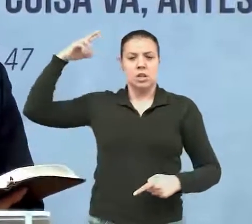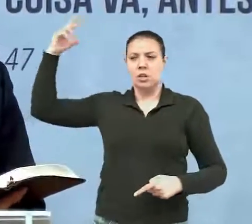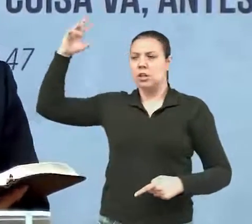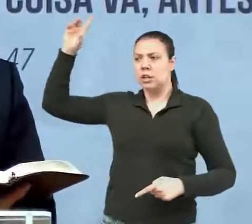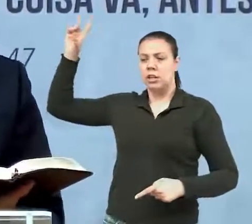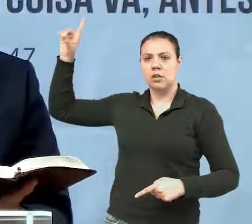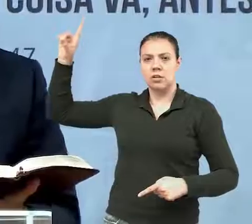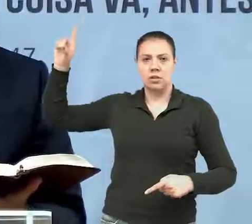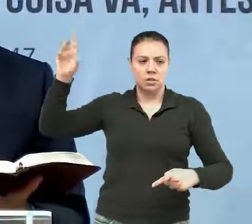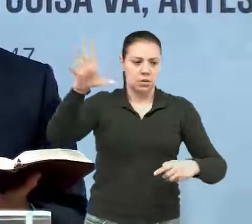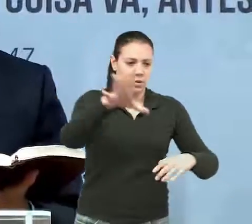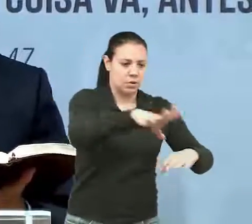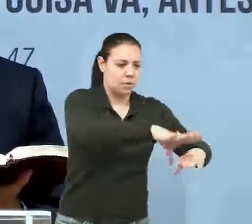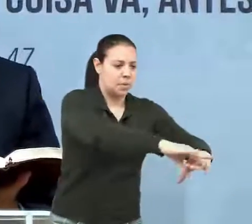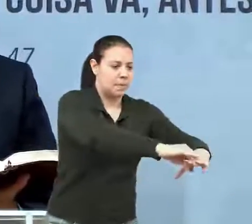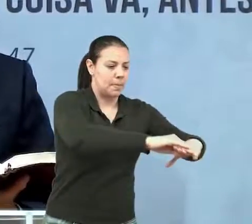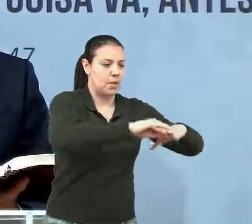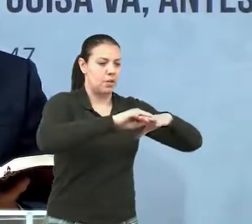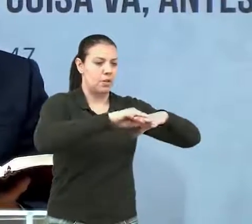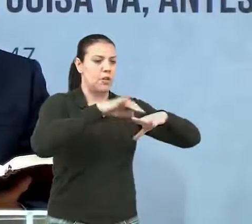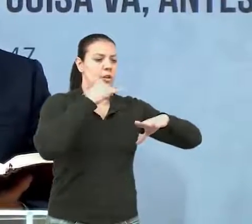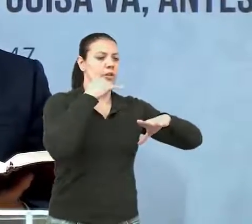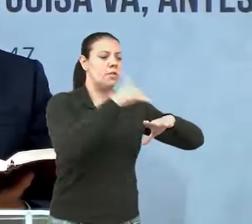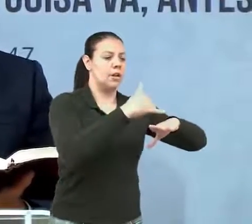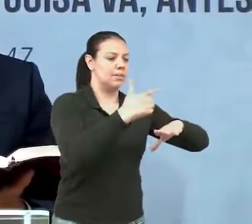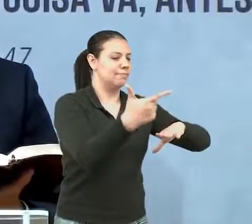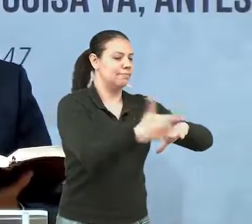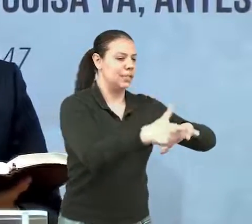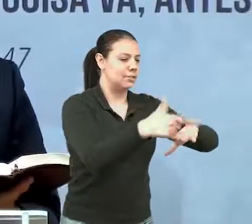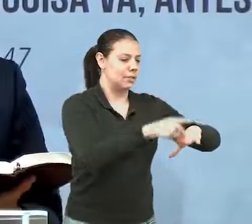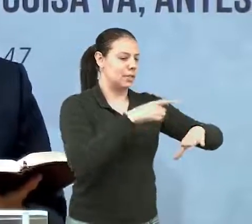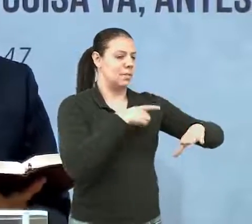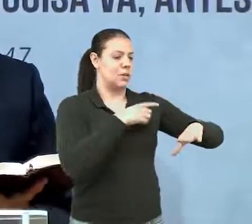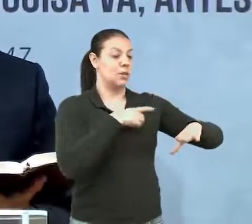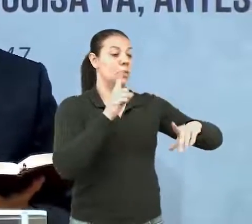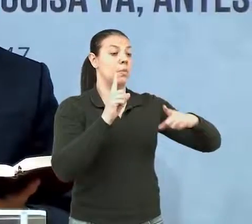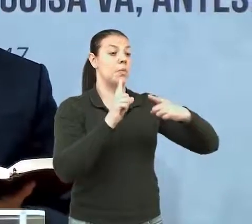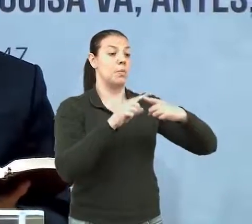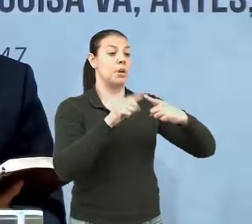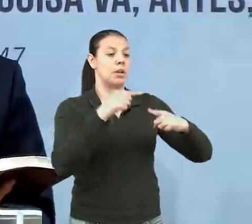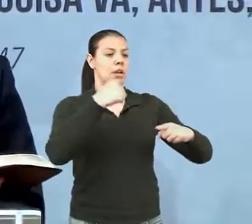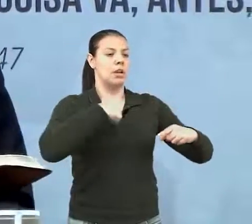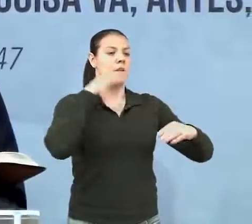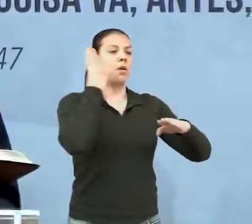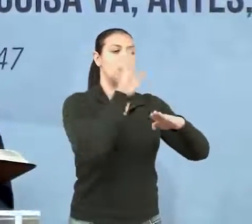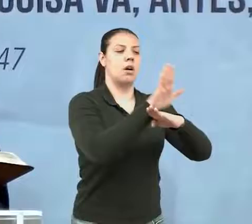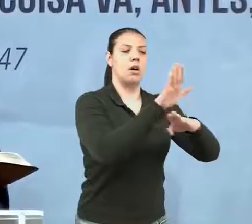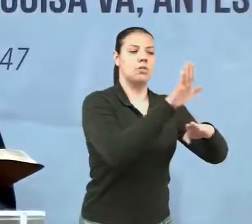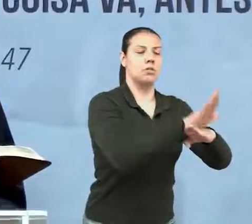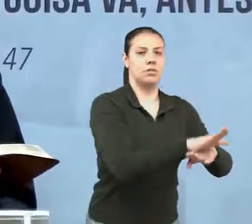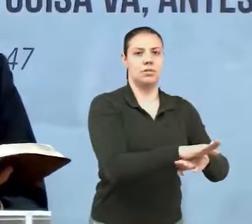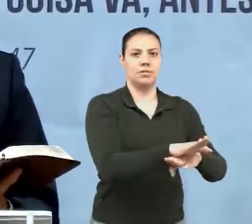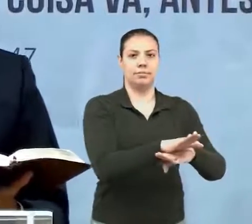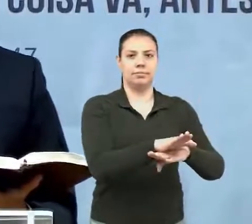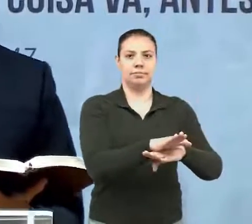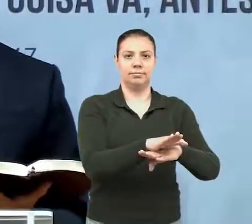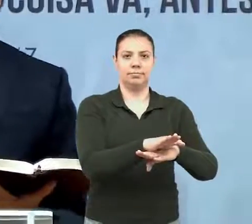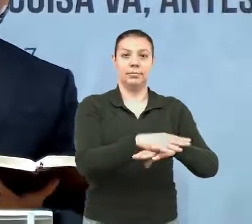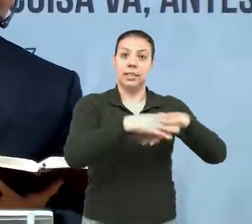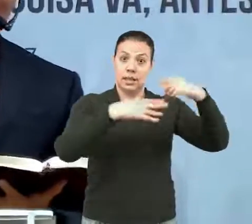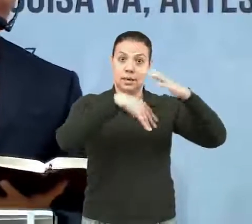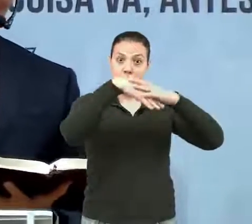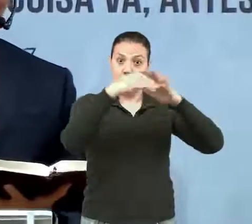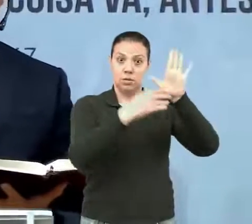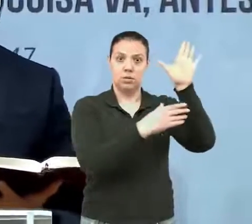tua mão direita e te digo: não tenhas medo, porque eu te ajudo. A mão direita é a